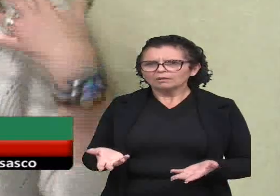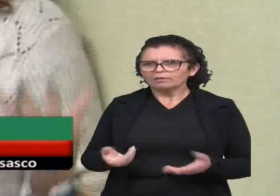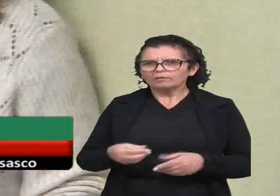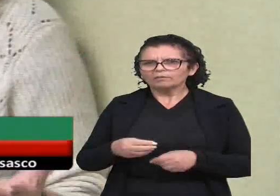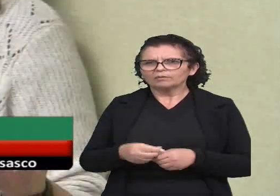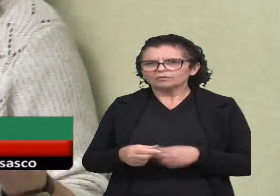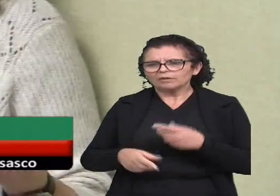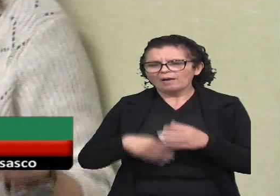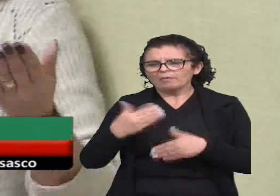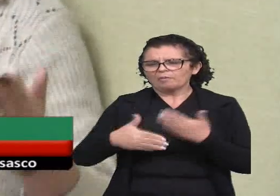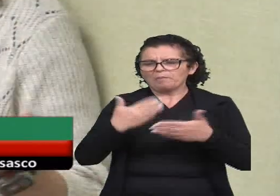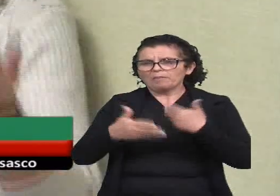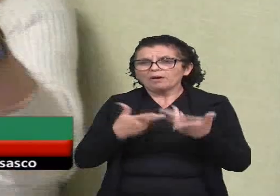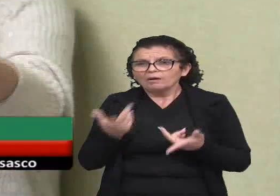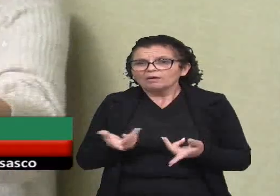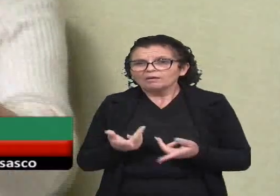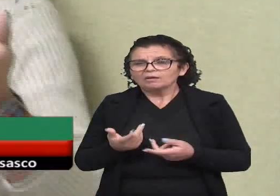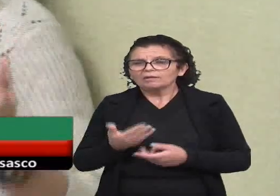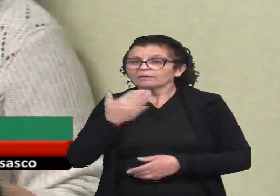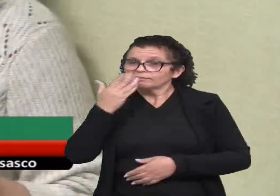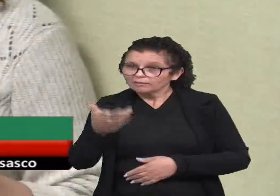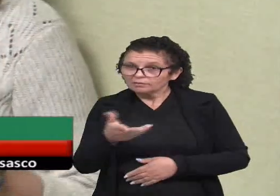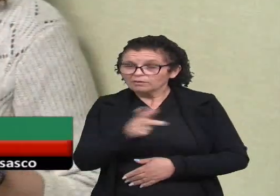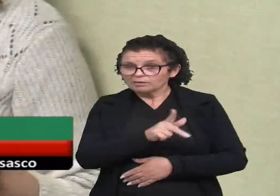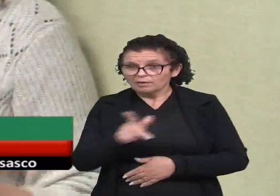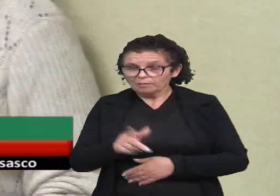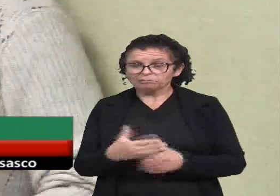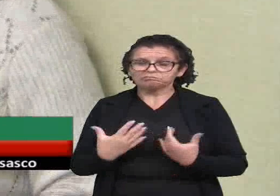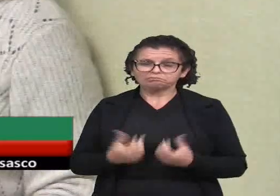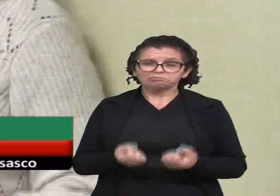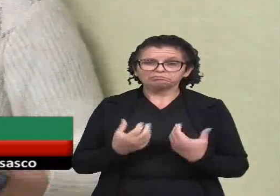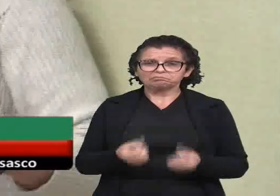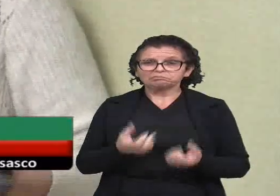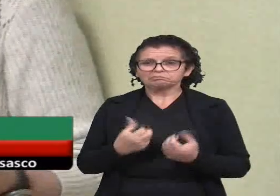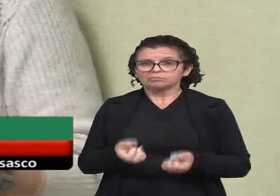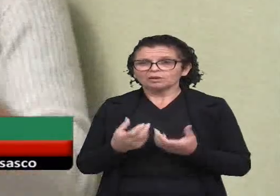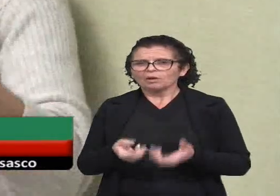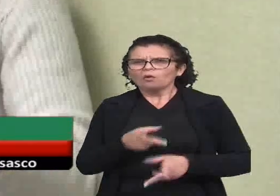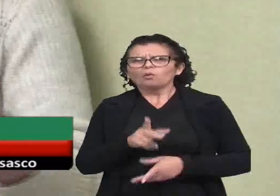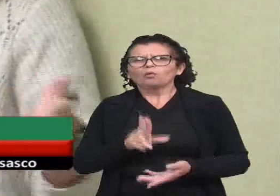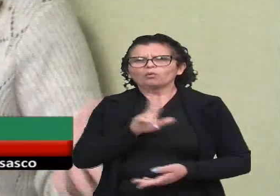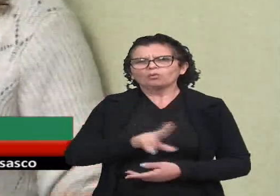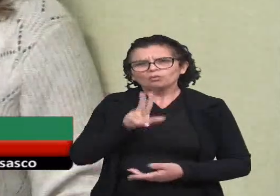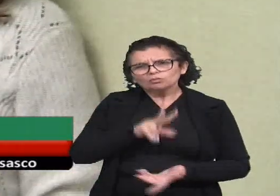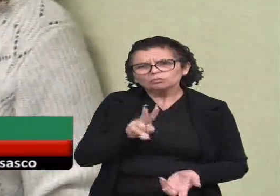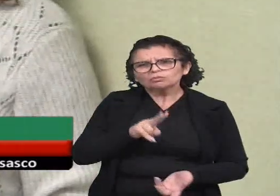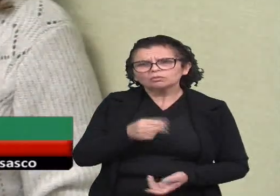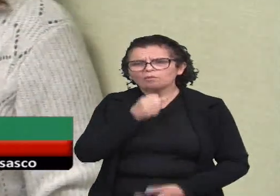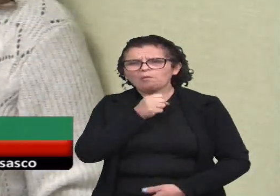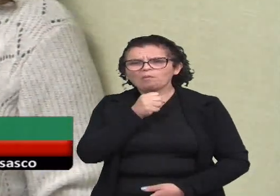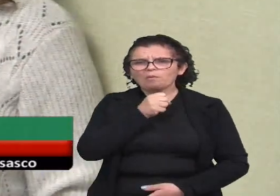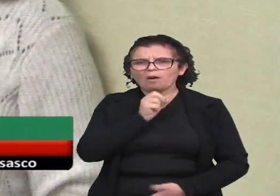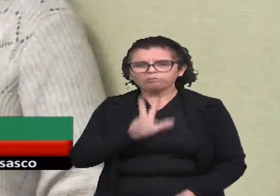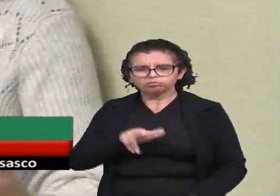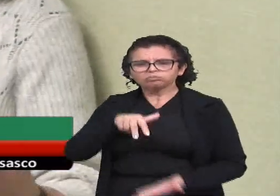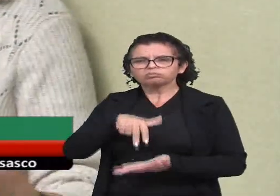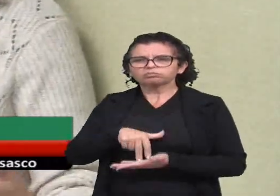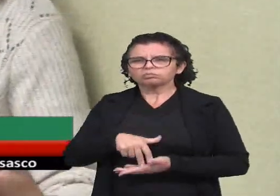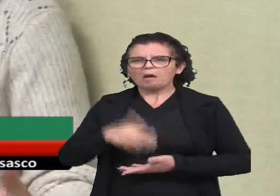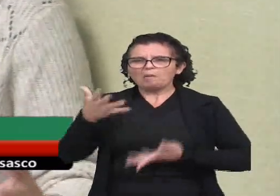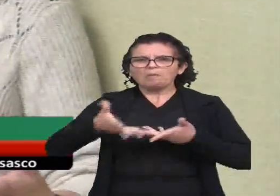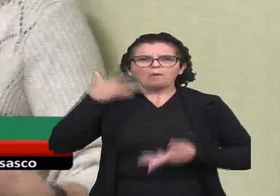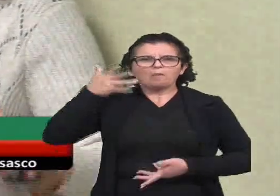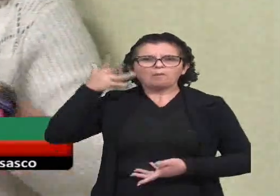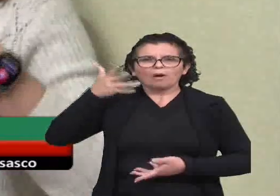durante minutos. E aí é com permissão dessa presidência que o vereador usa o microfone aqui como um palanque político. Então, aqui